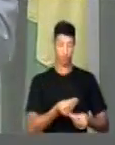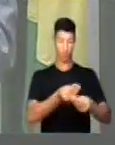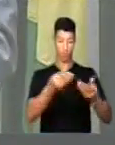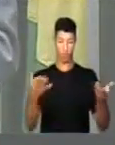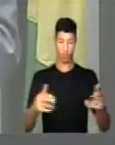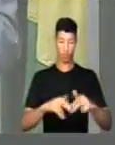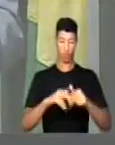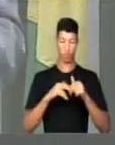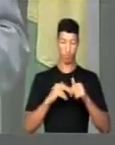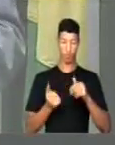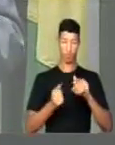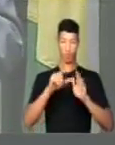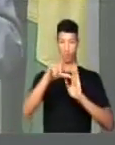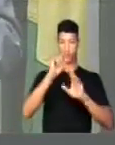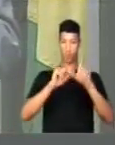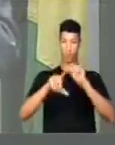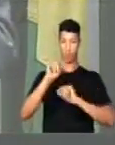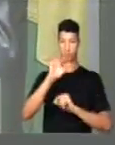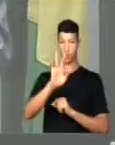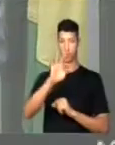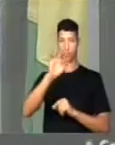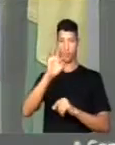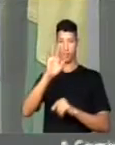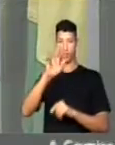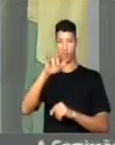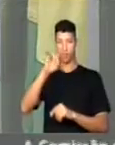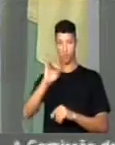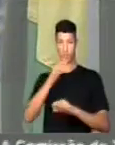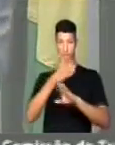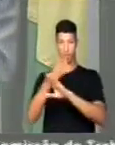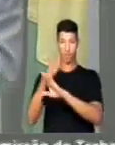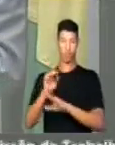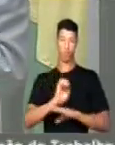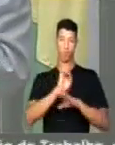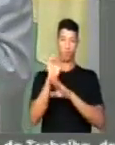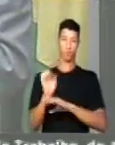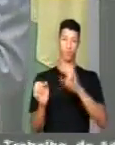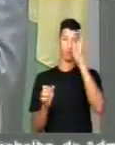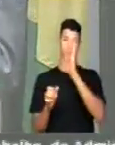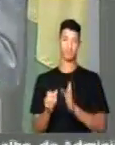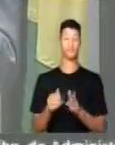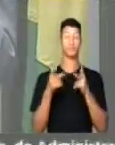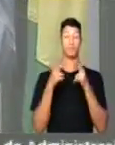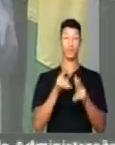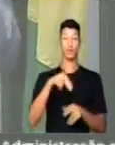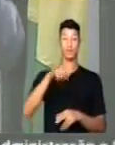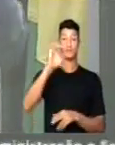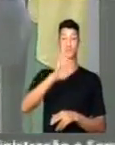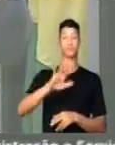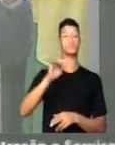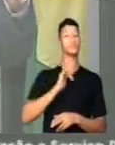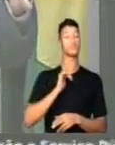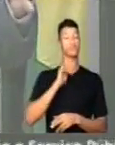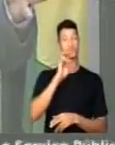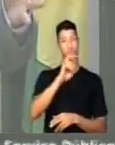distribuído pelo critério do Fundo de Participação dos Estados brasileiros. Como o Nordeste tem